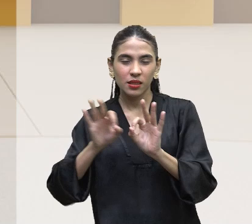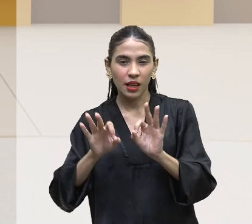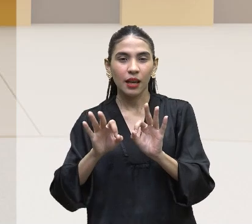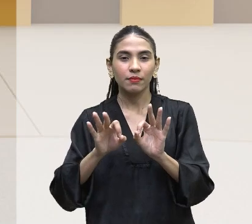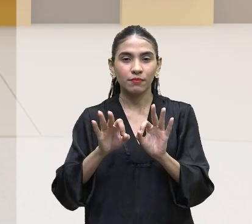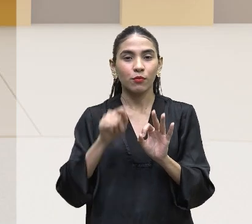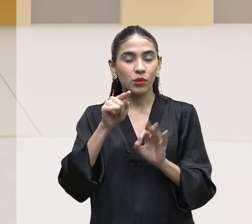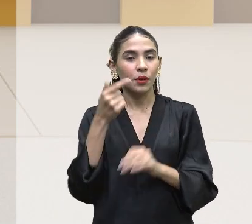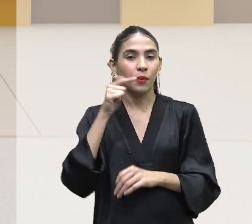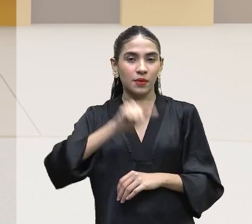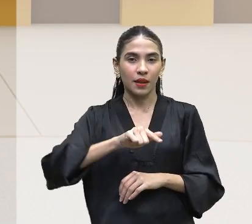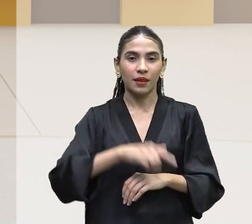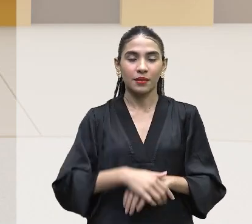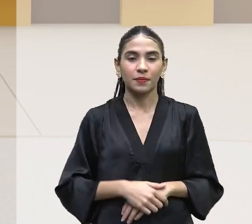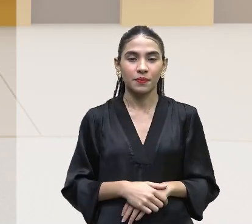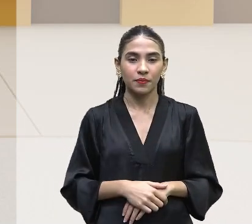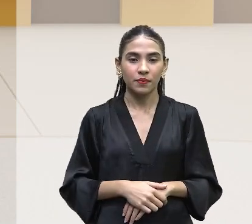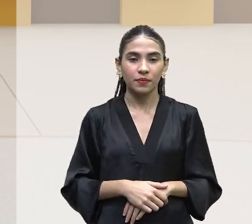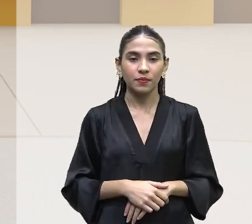gente consegue.